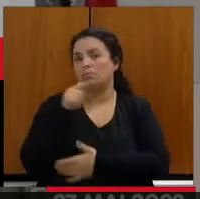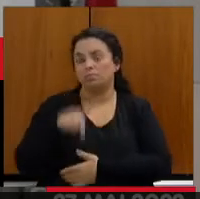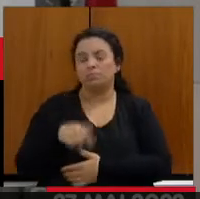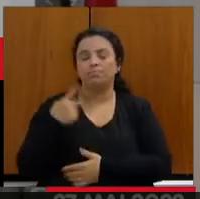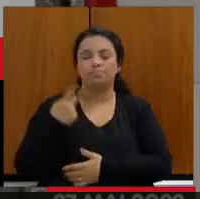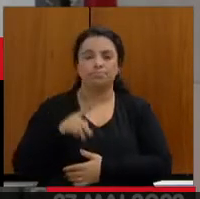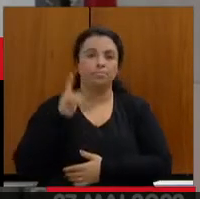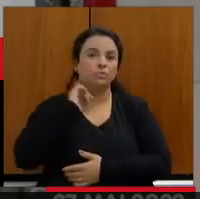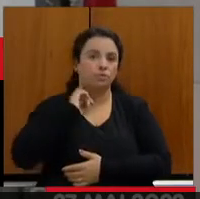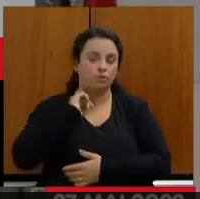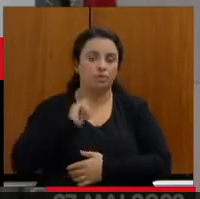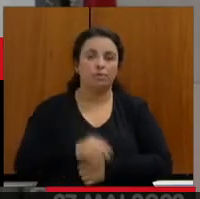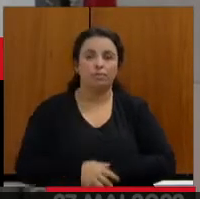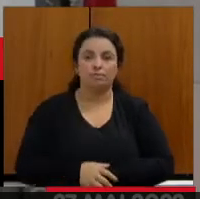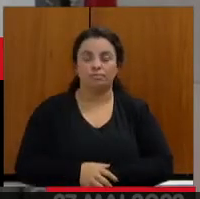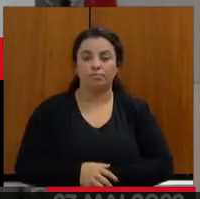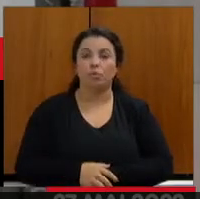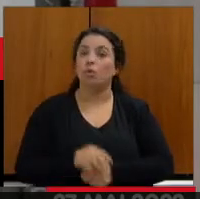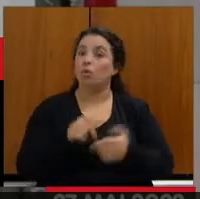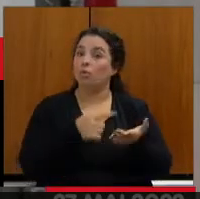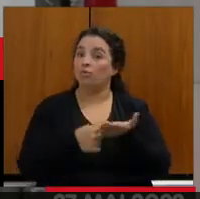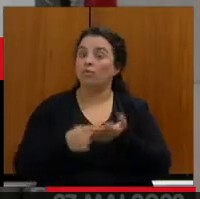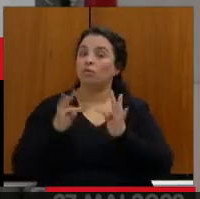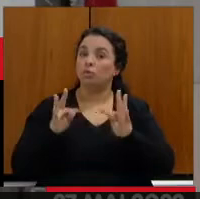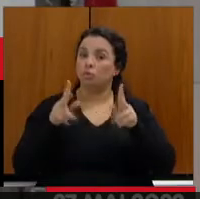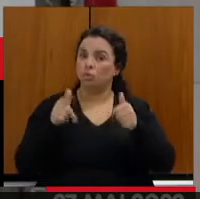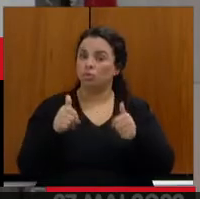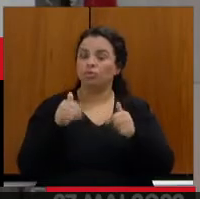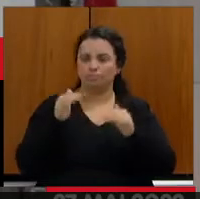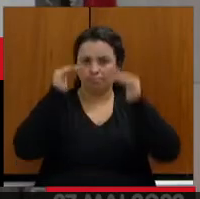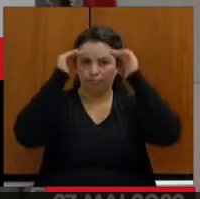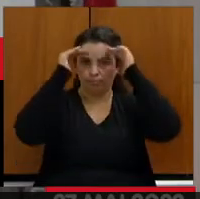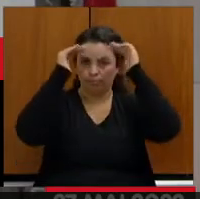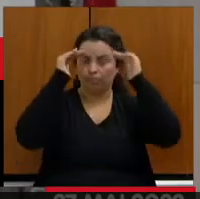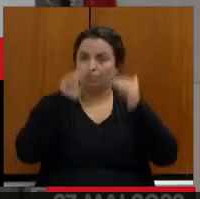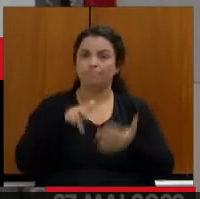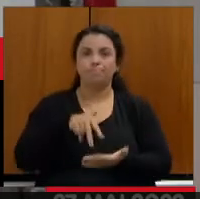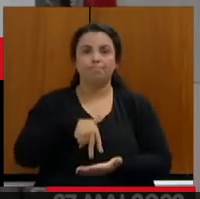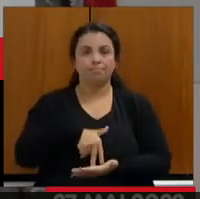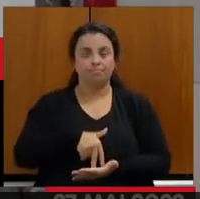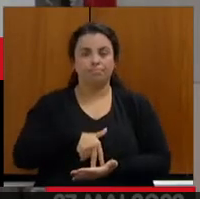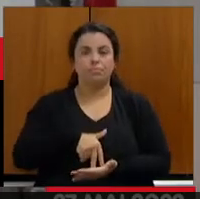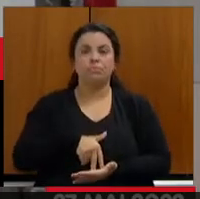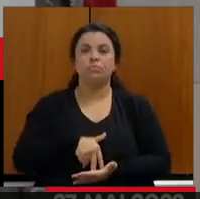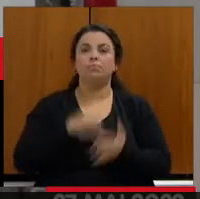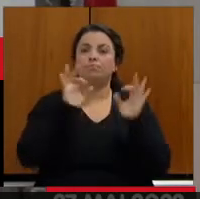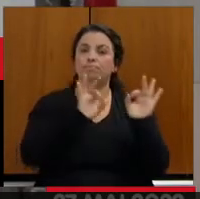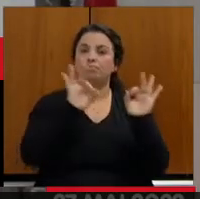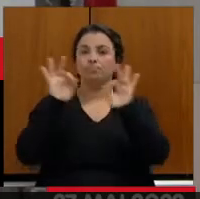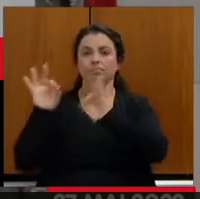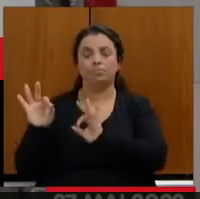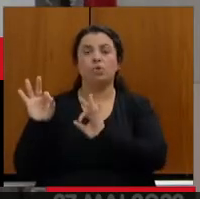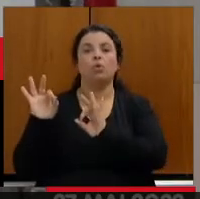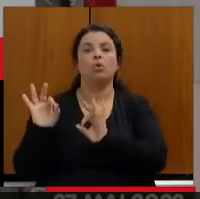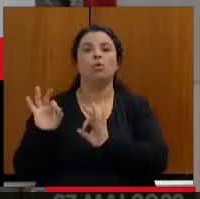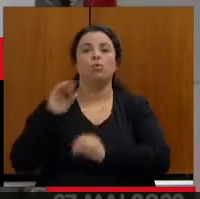e convidamos agora todas e todos para imposição de respeito ouvirem o hino nacional